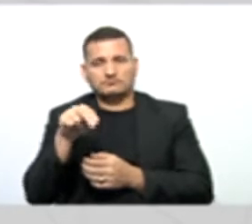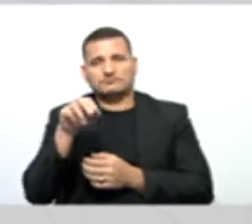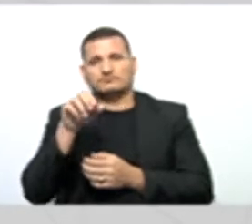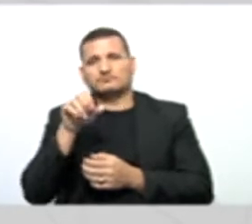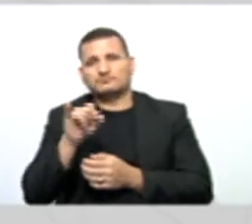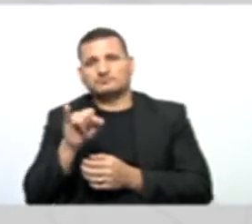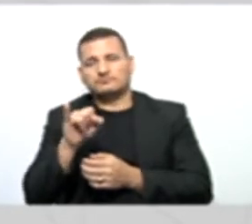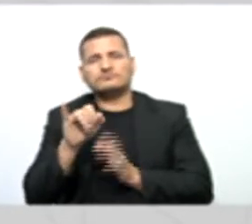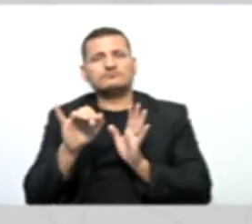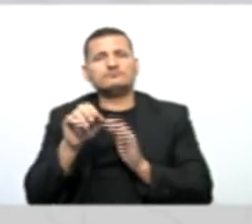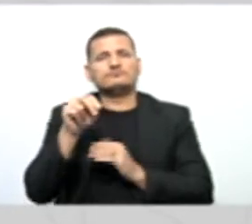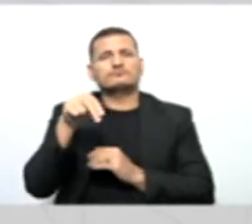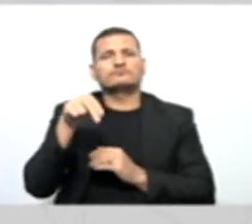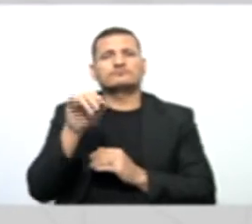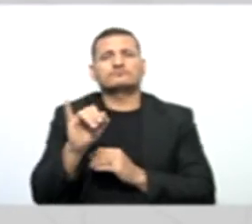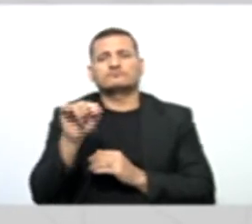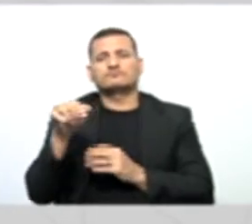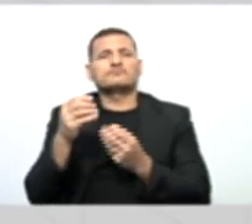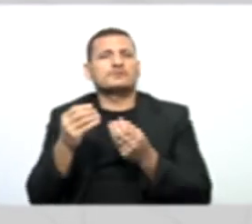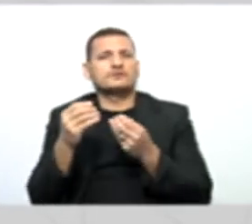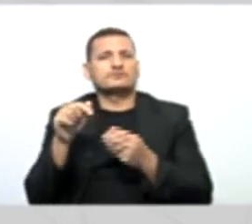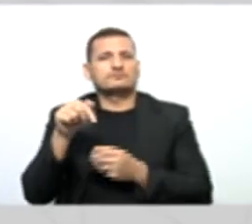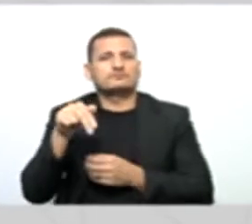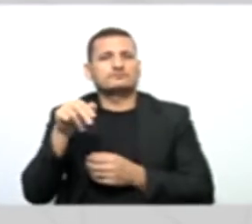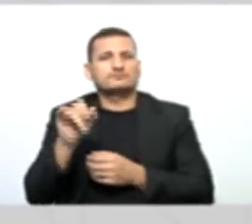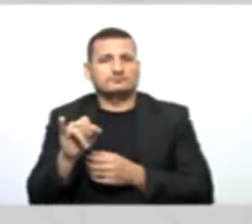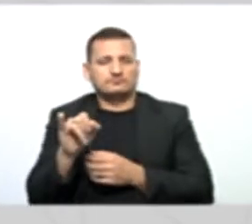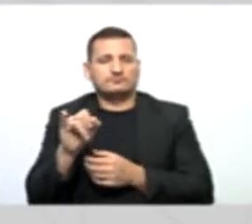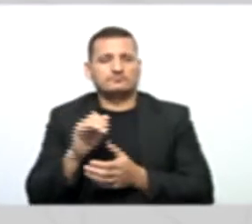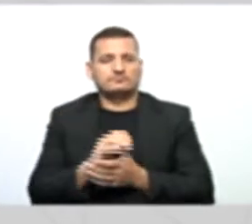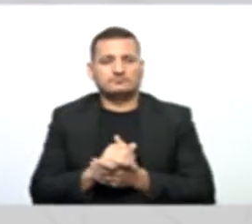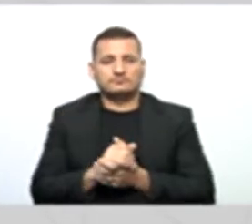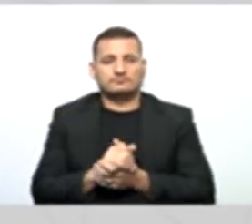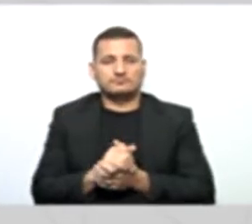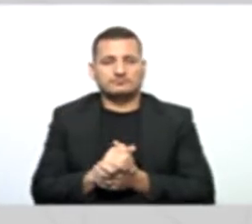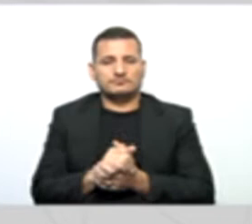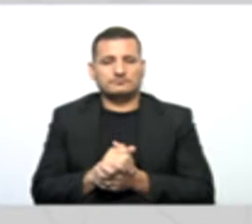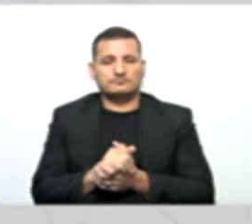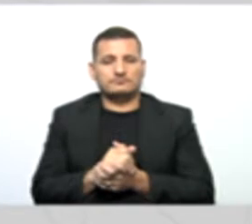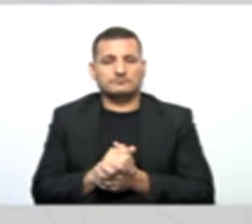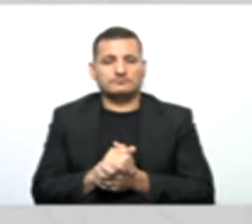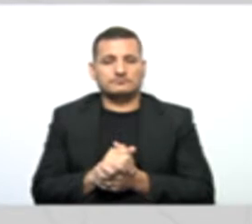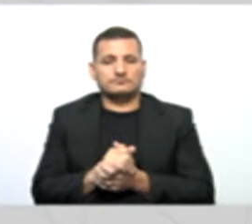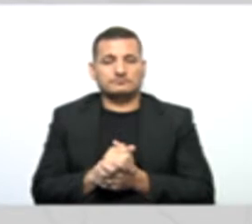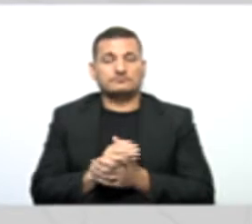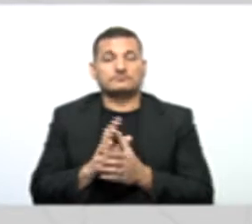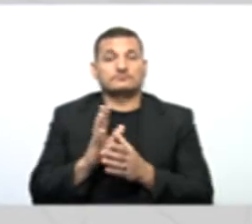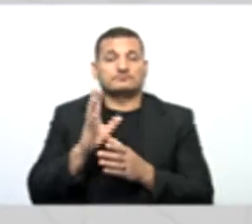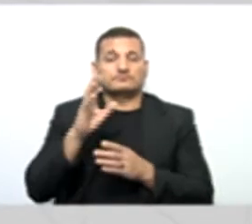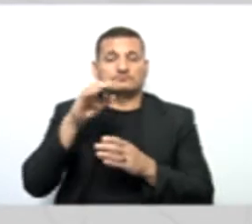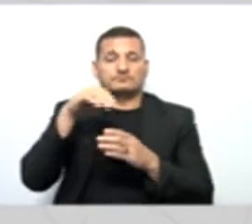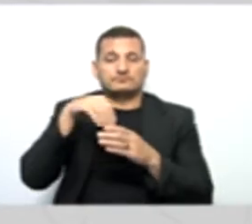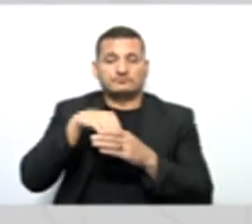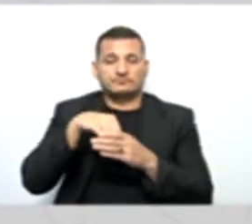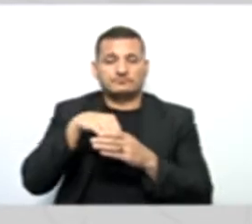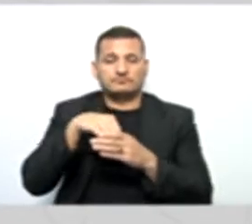para que esses parâmetros vão servir agora. Notem que nós criamos aqui, ó, dentro do método construtor, o atributo